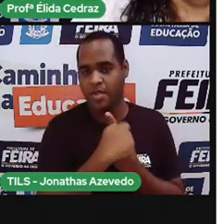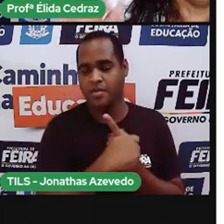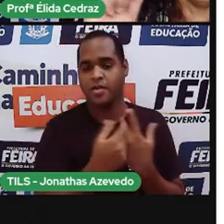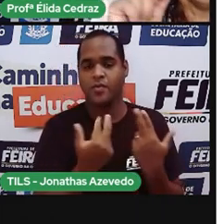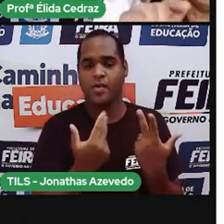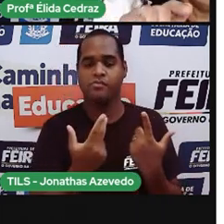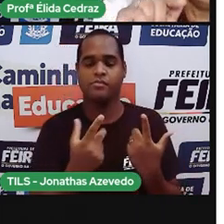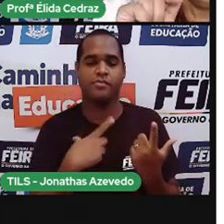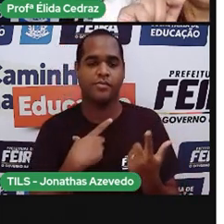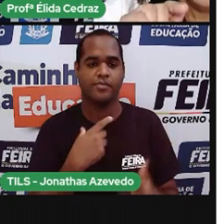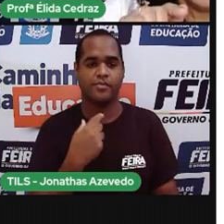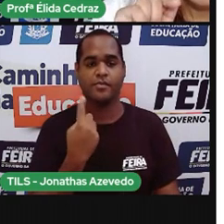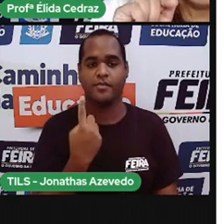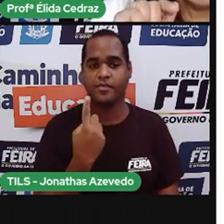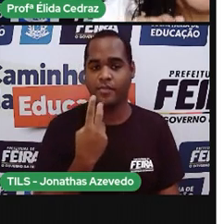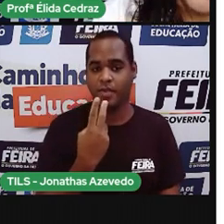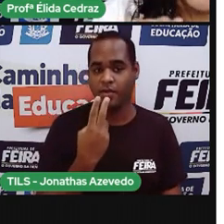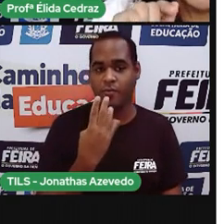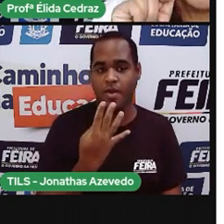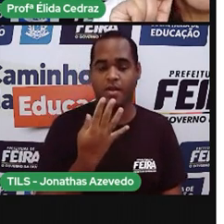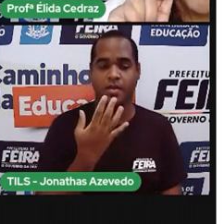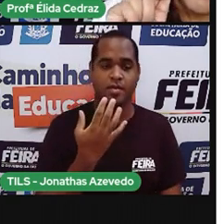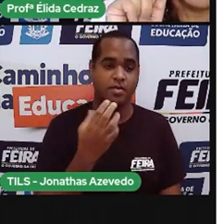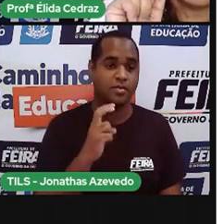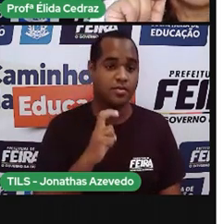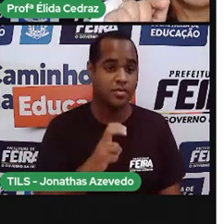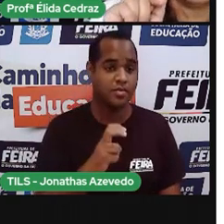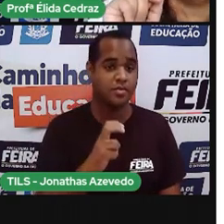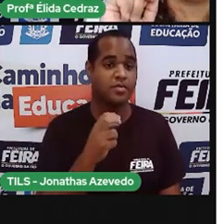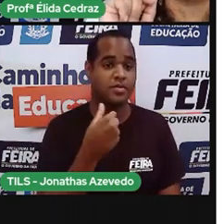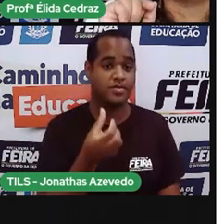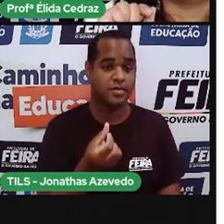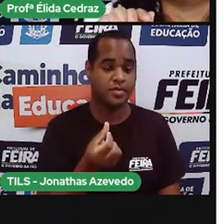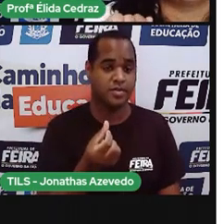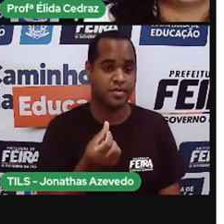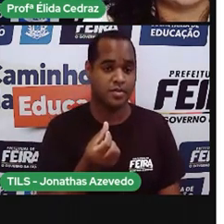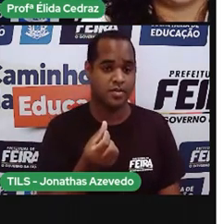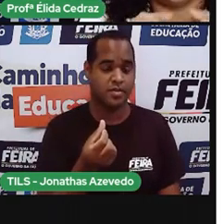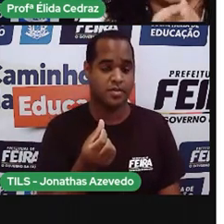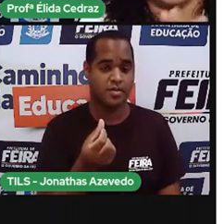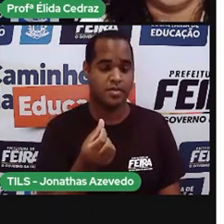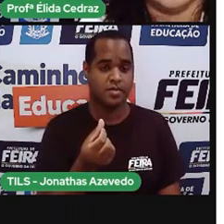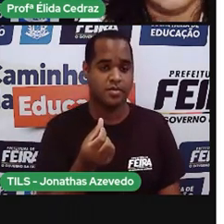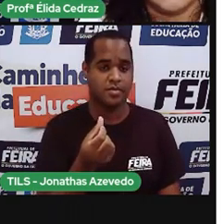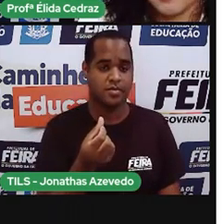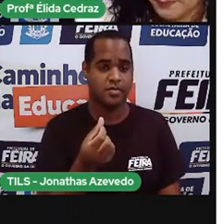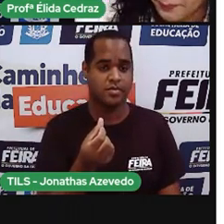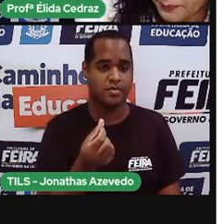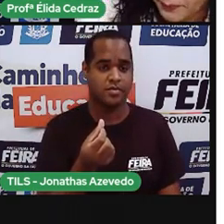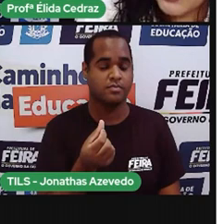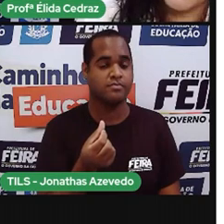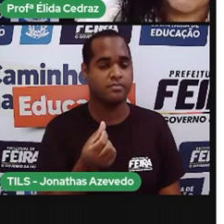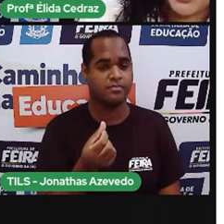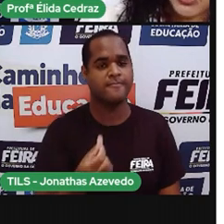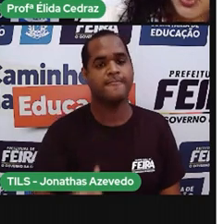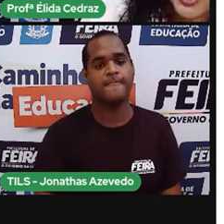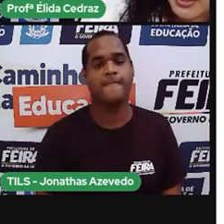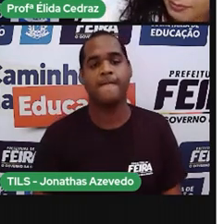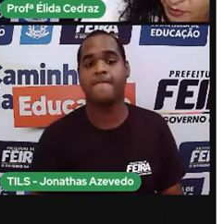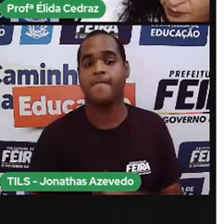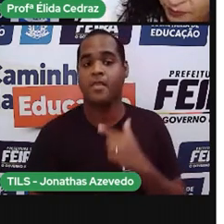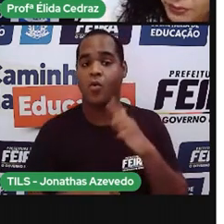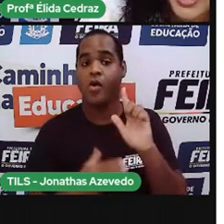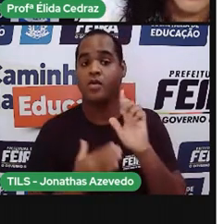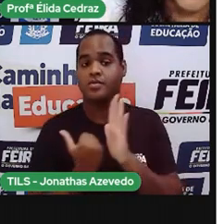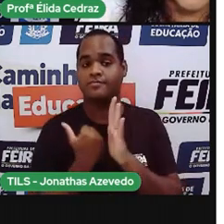ver? 1, 2, 3, 4, 5, 6 bananas. Tem mais